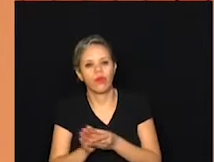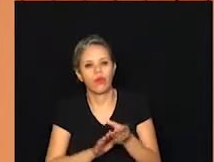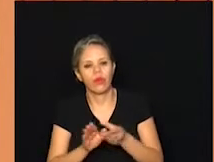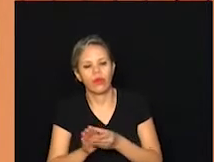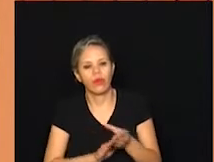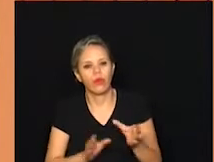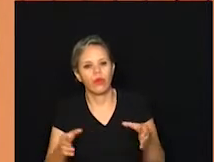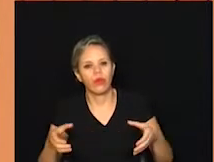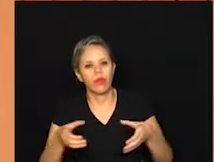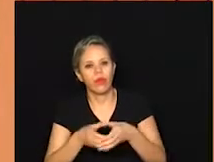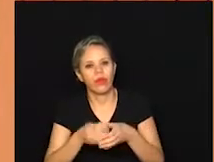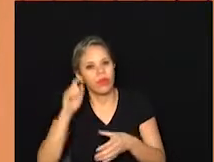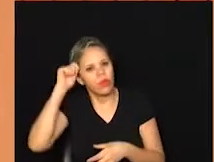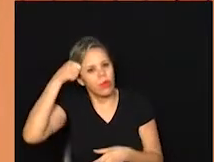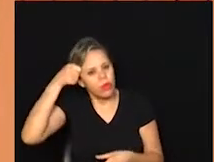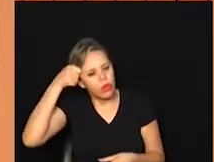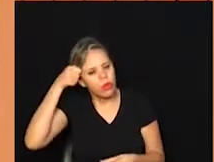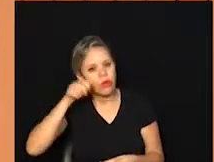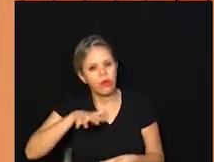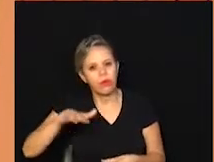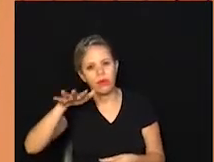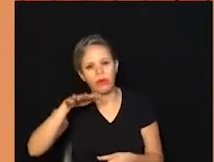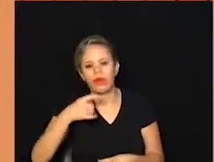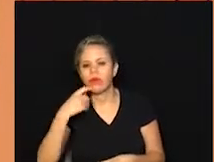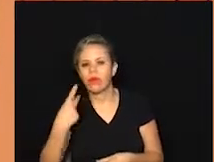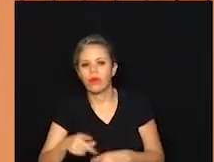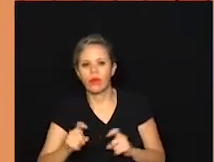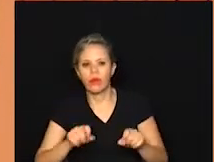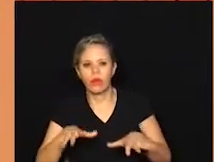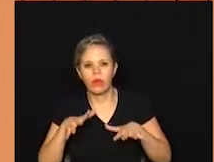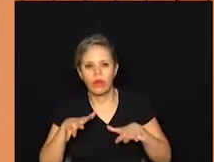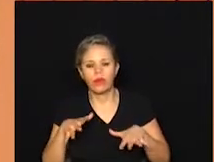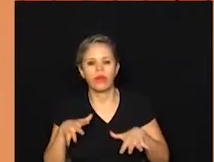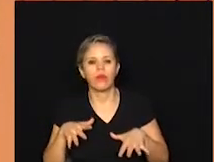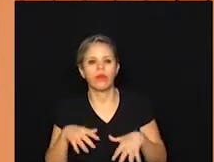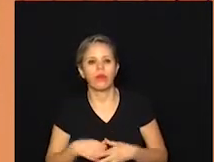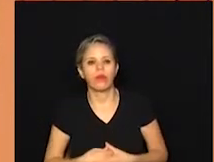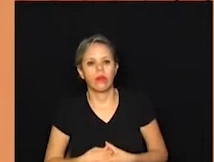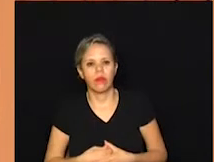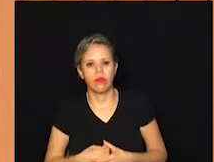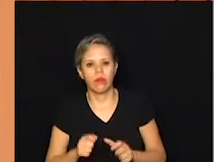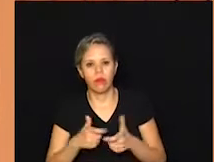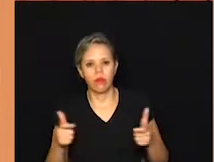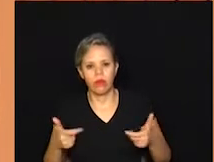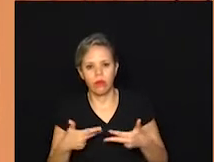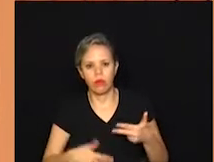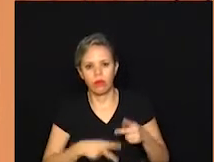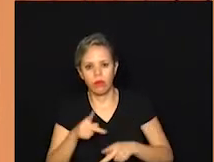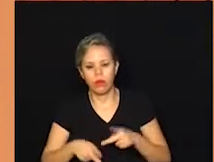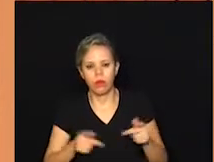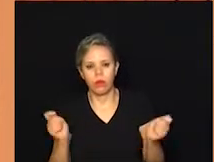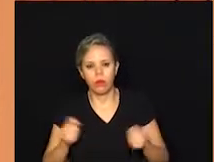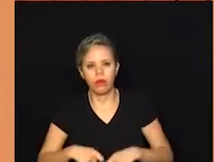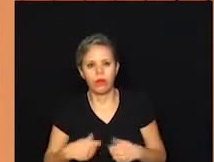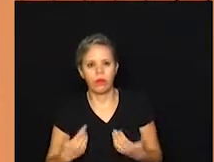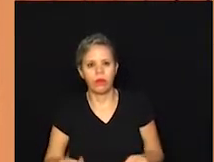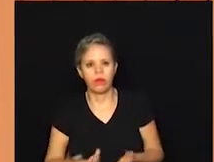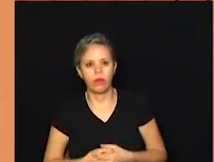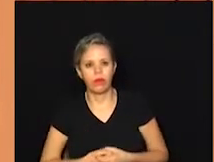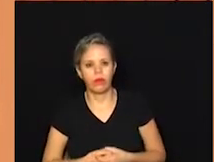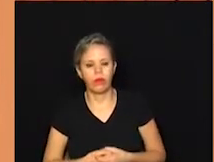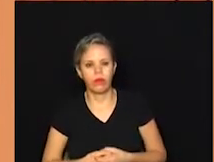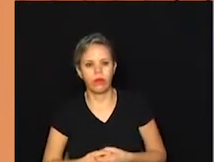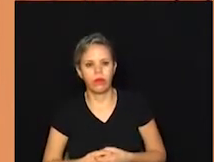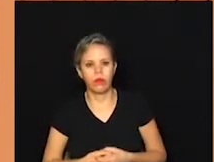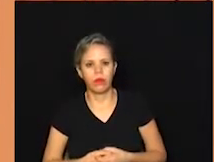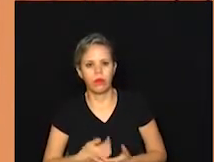da Comunidade Negra, para a gente conseguir fazer essa audiência pública o mais ampla possível. Então,